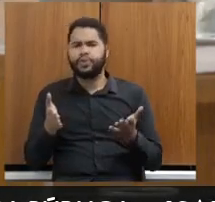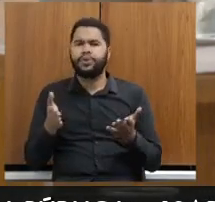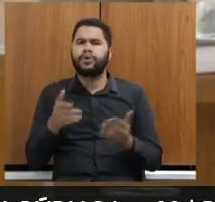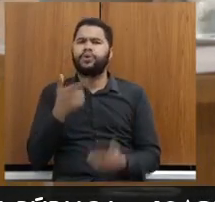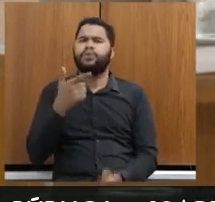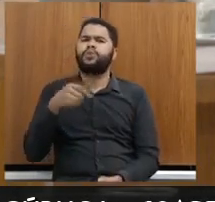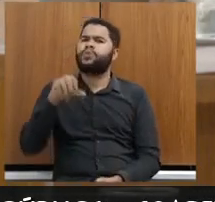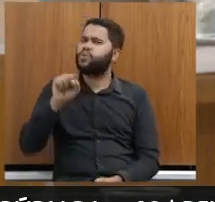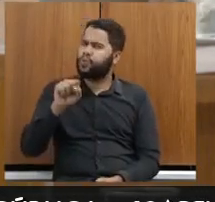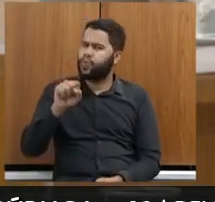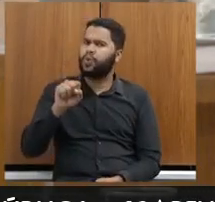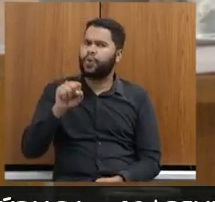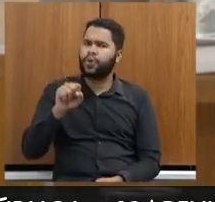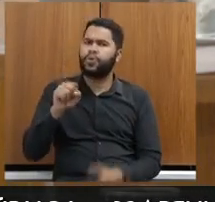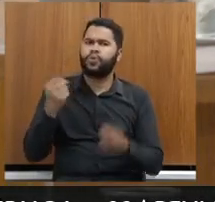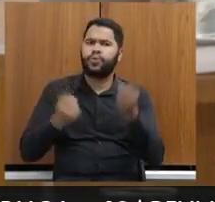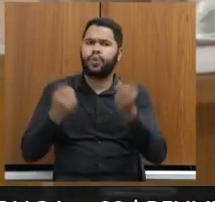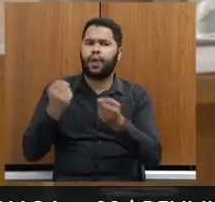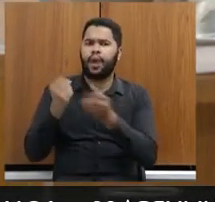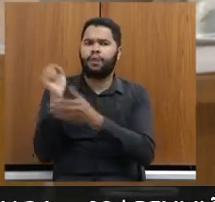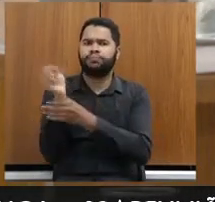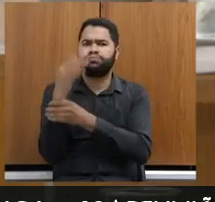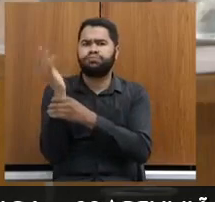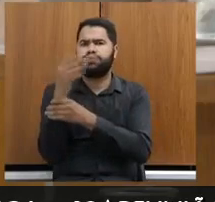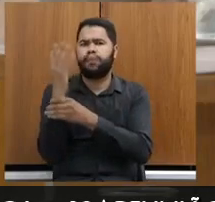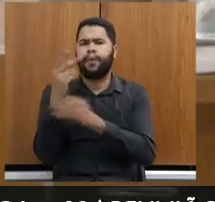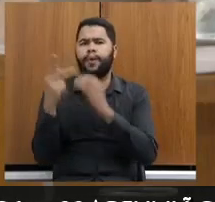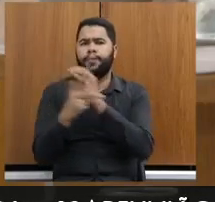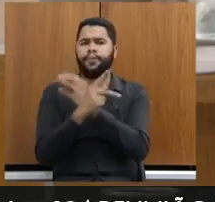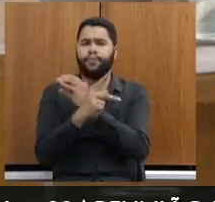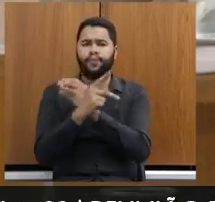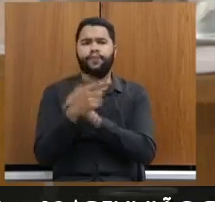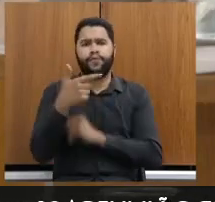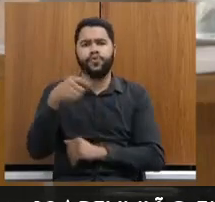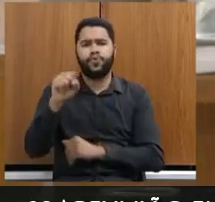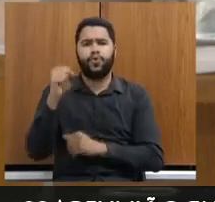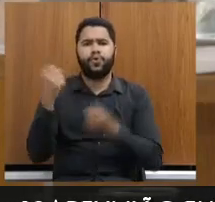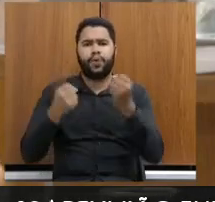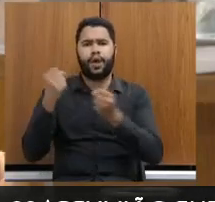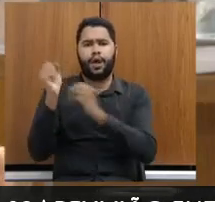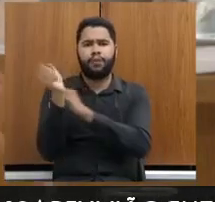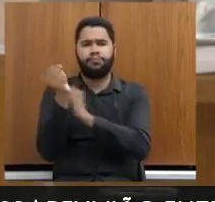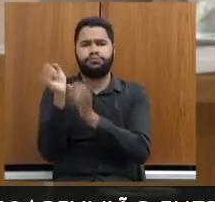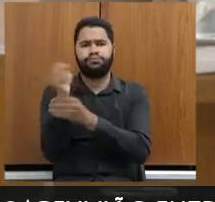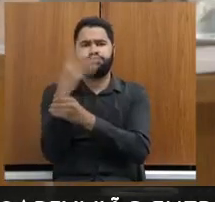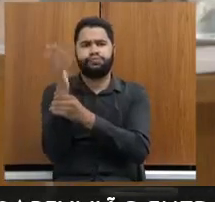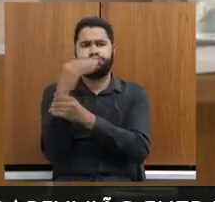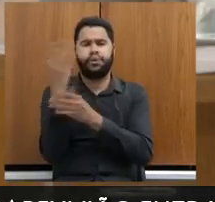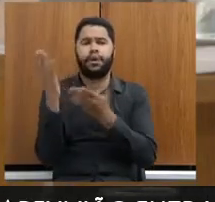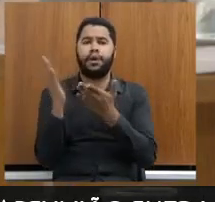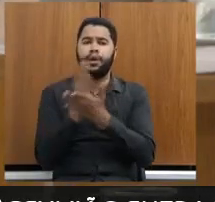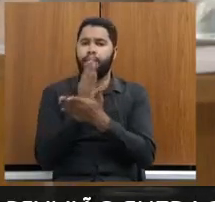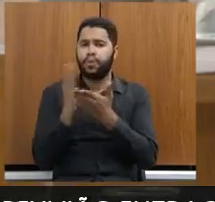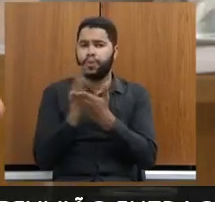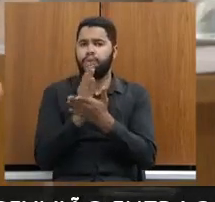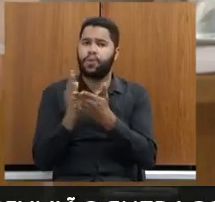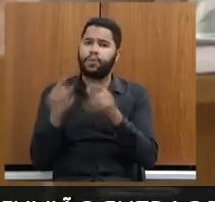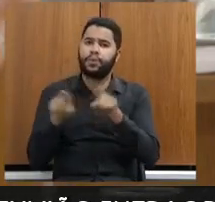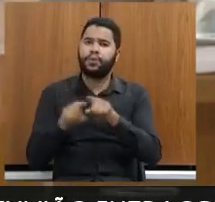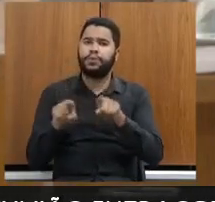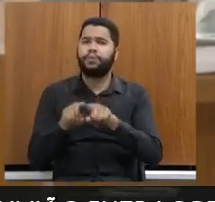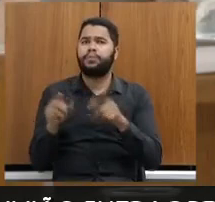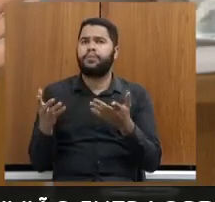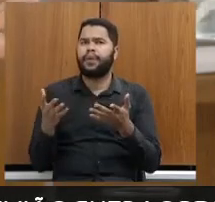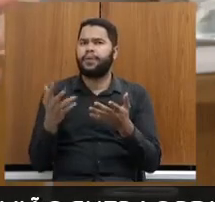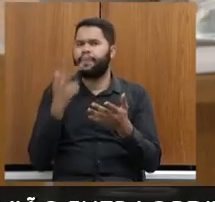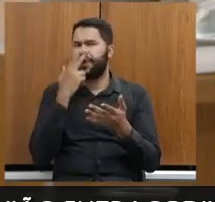28 viaturas para polícia civil a 28 viaturas É algumas serão entregues